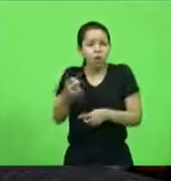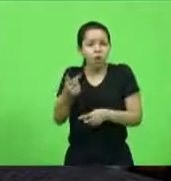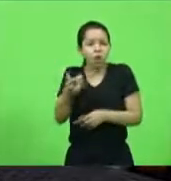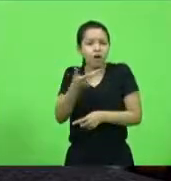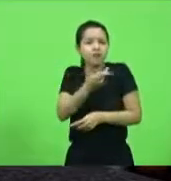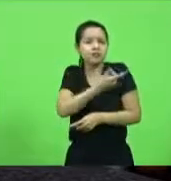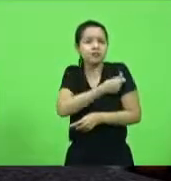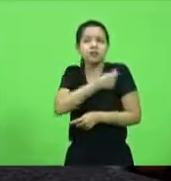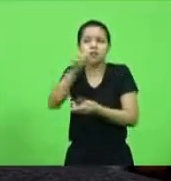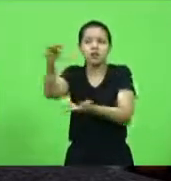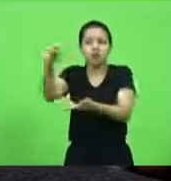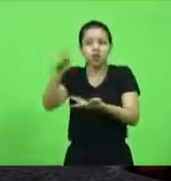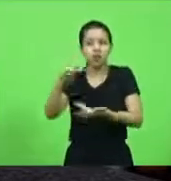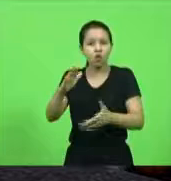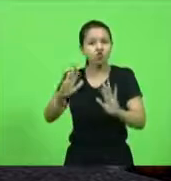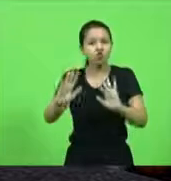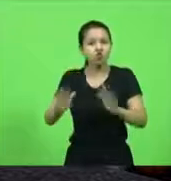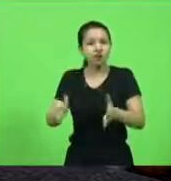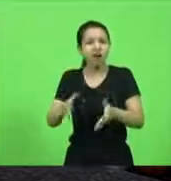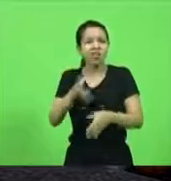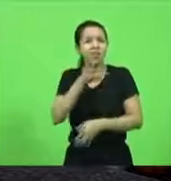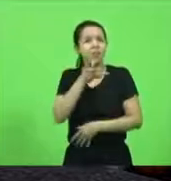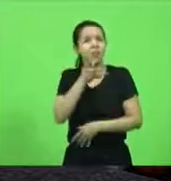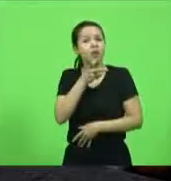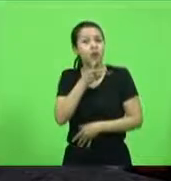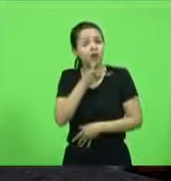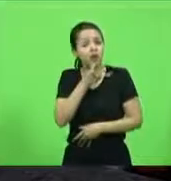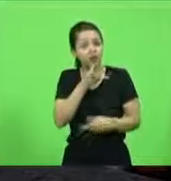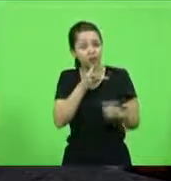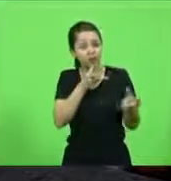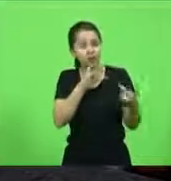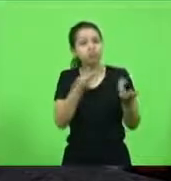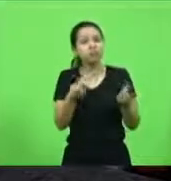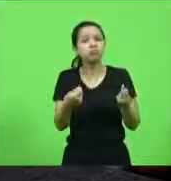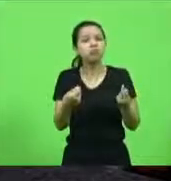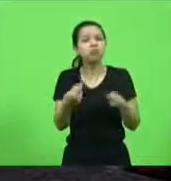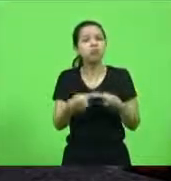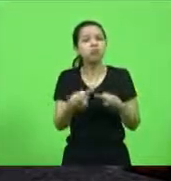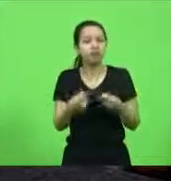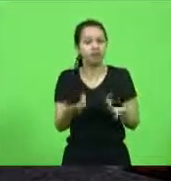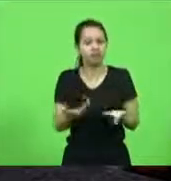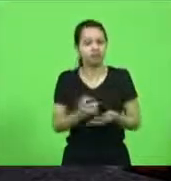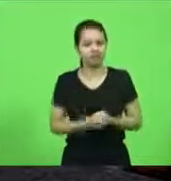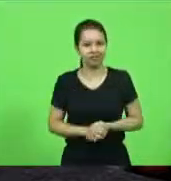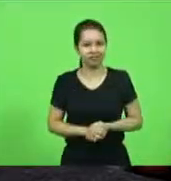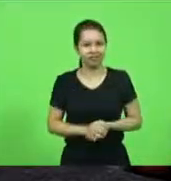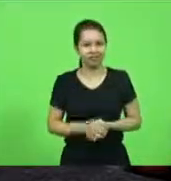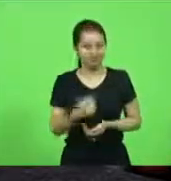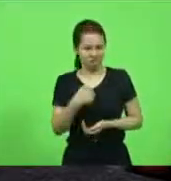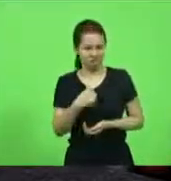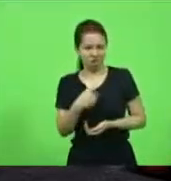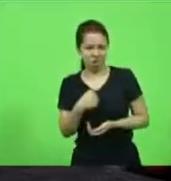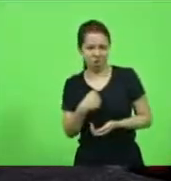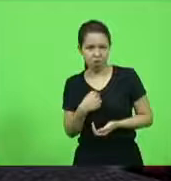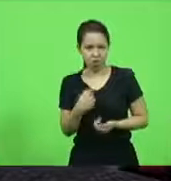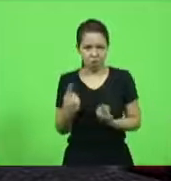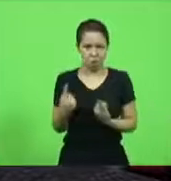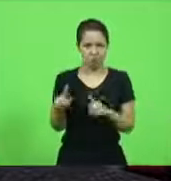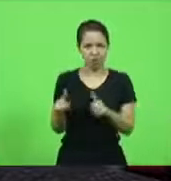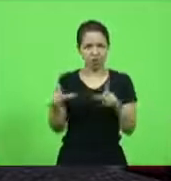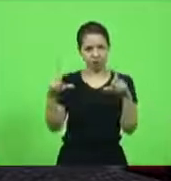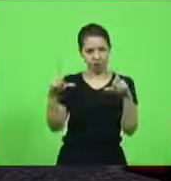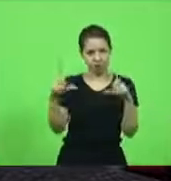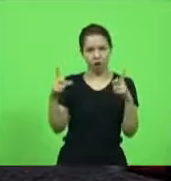nesse ritmo lento? Outra coisa, eu não tenho nada contra bater uma fotografia, aliás, até bom na